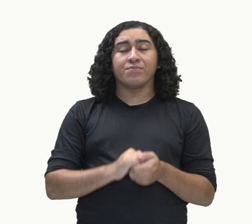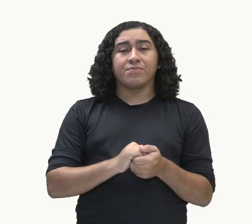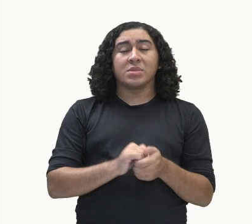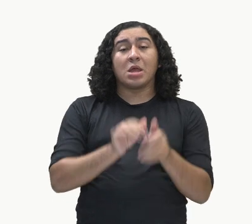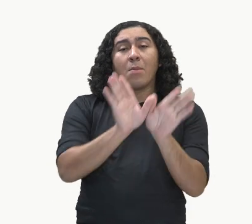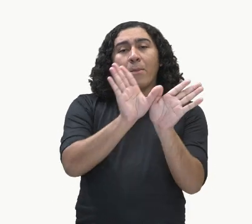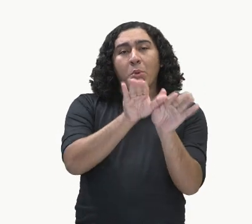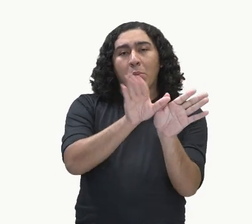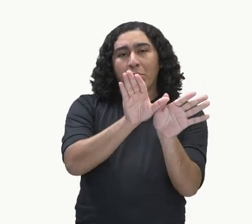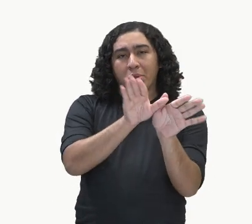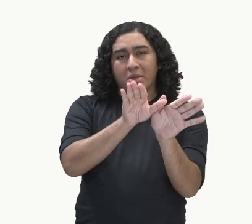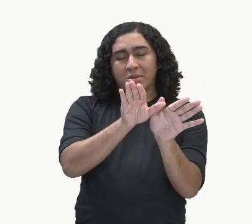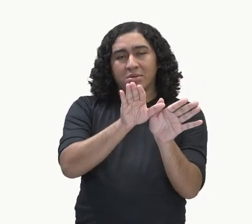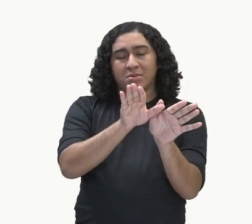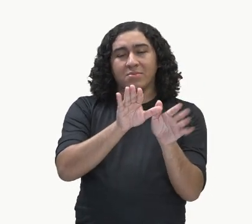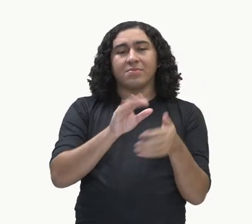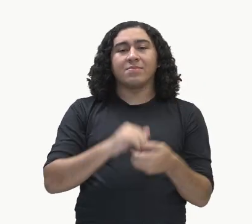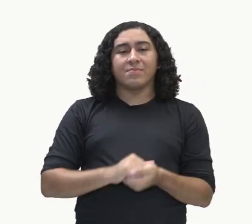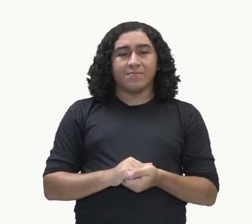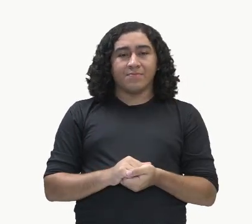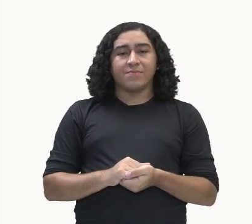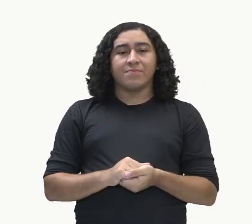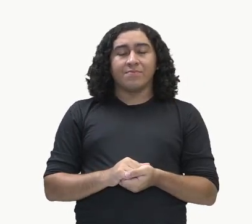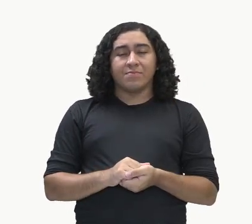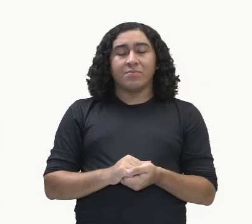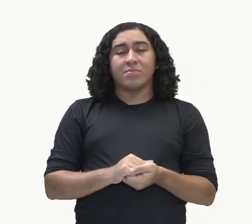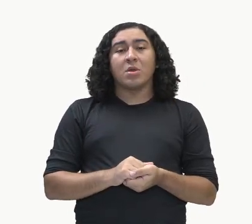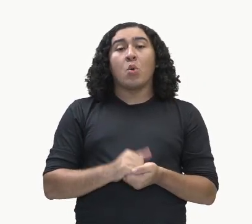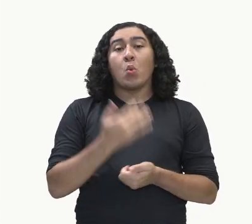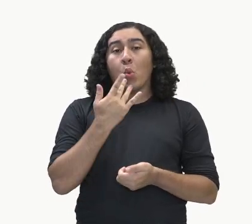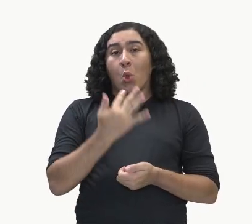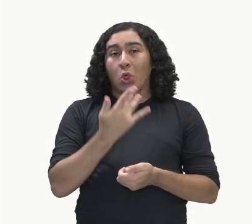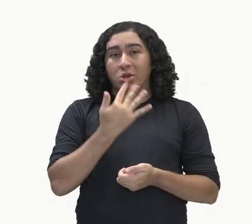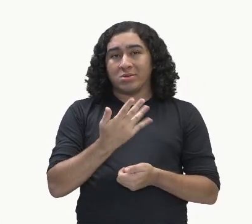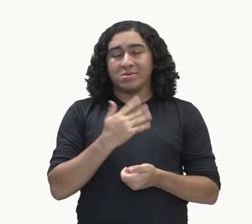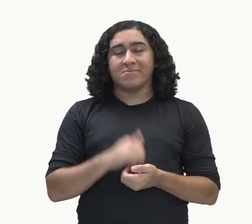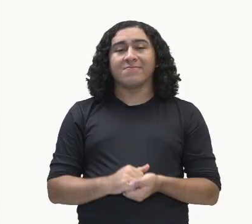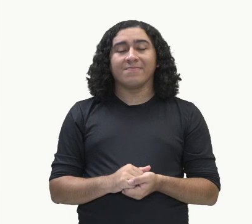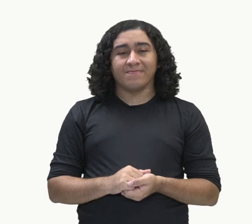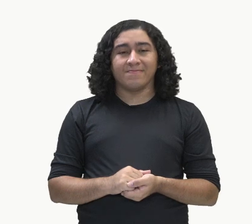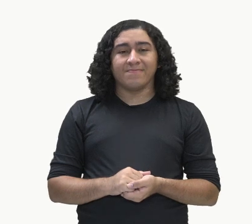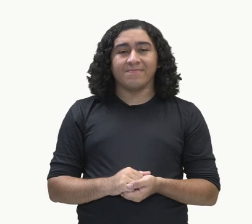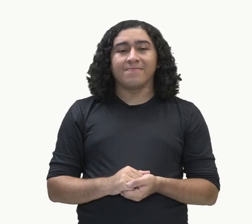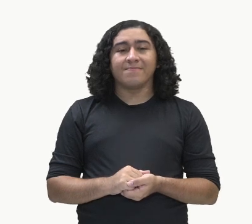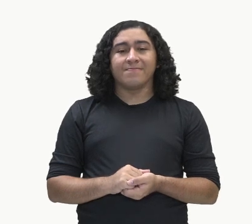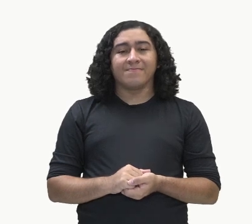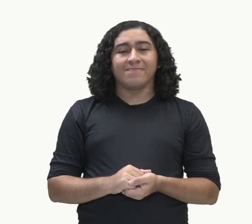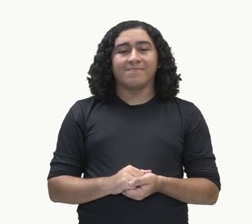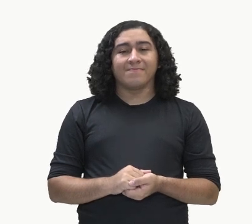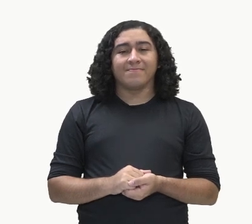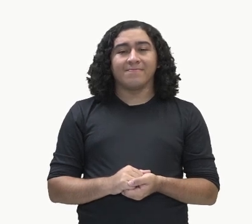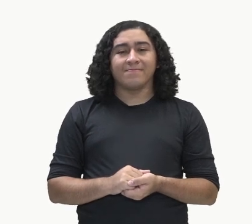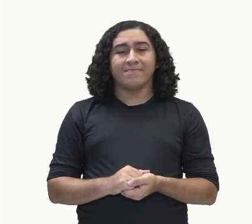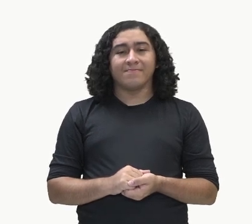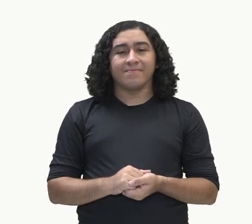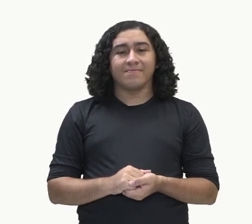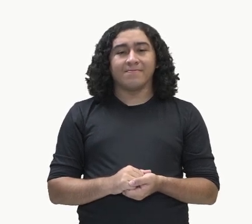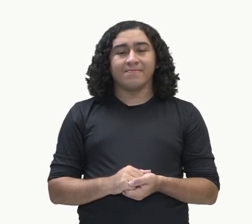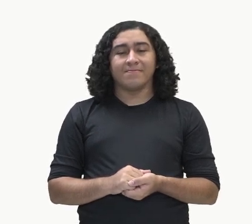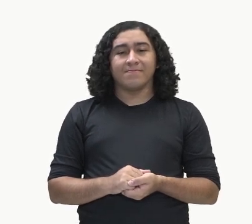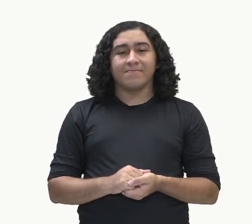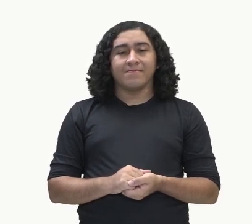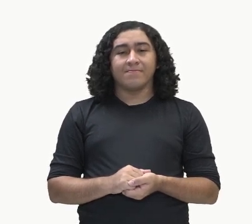borboletas, butterflies, borboletas coloridas. Those are colorful